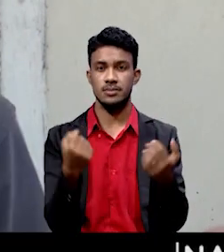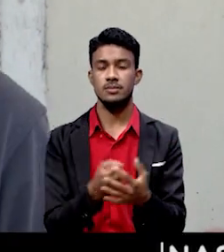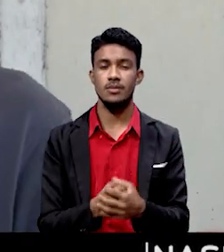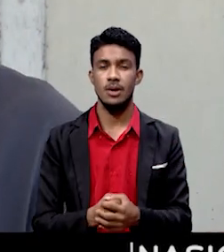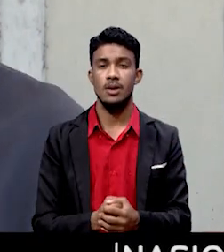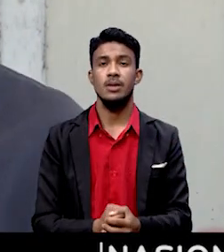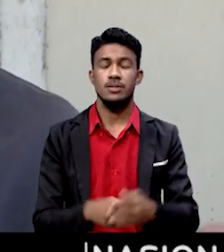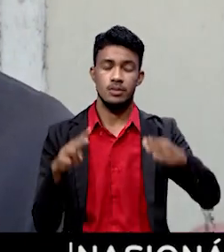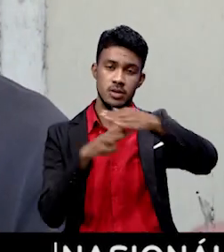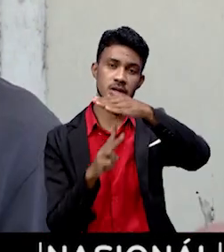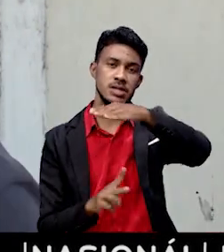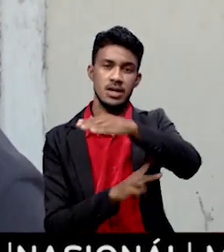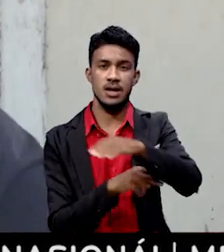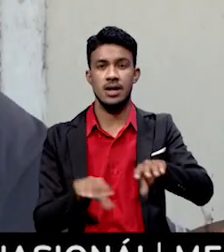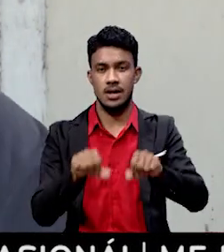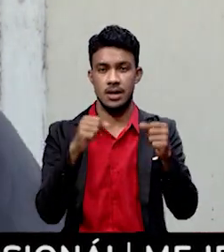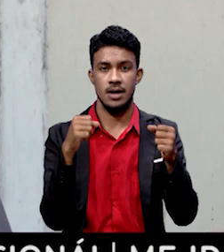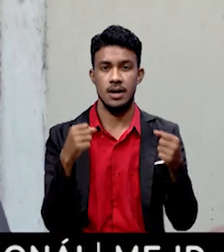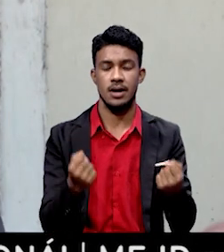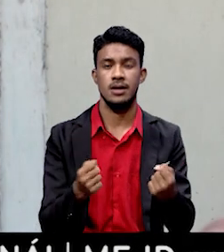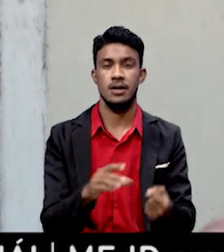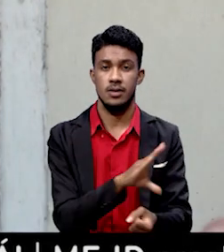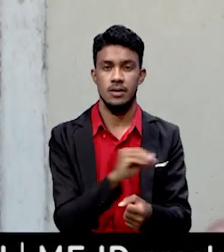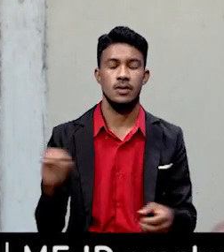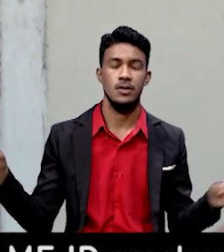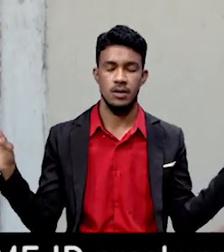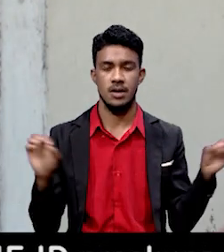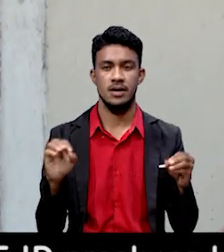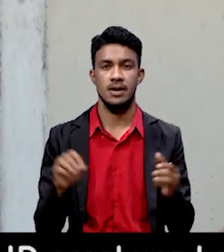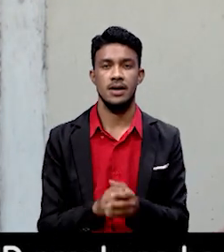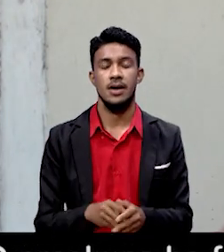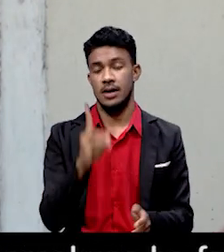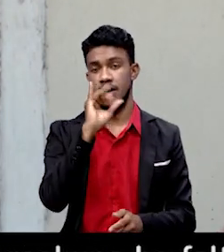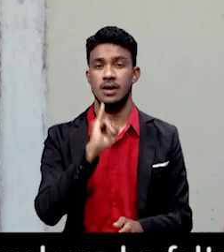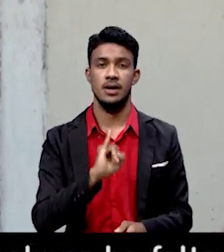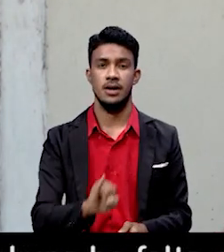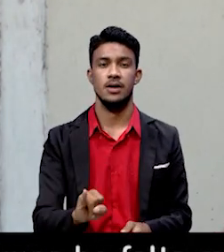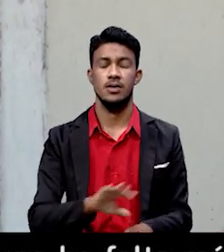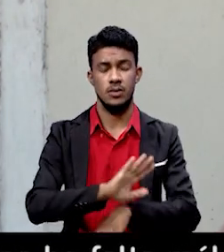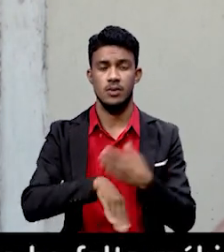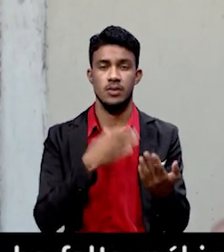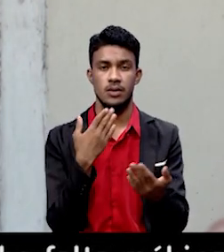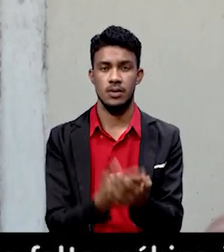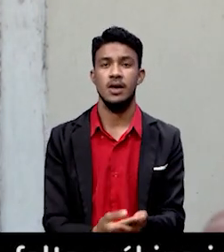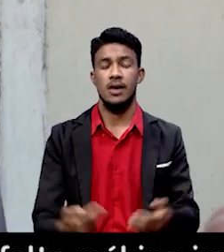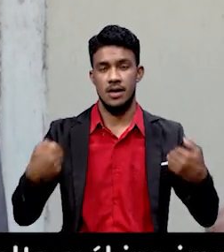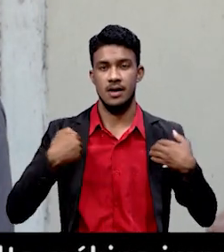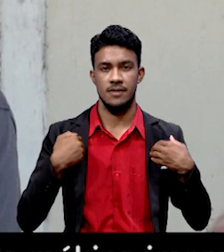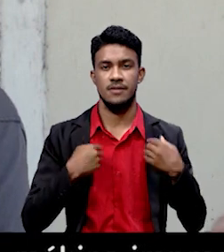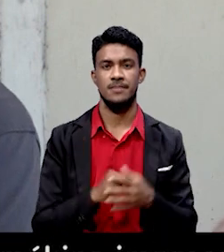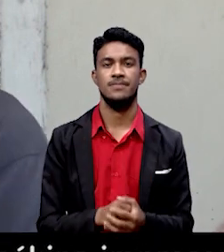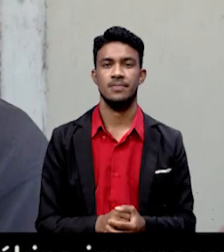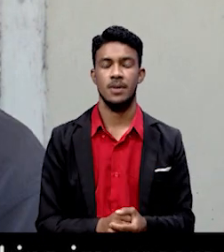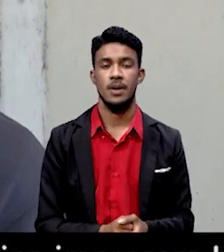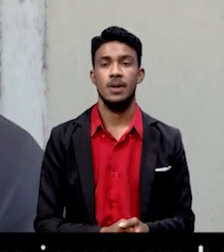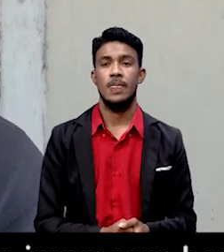kualidade lah iha sanitasi iha dililaran hok buat sir ne hotu ne maka akontese ne